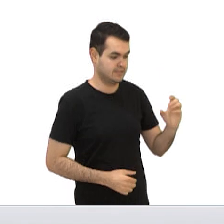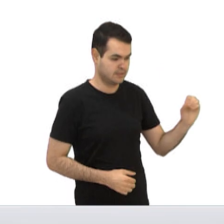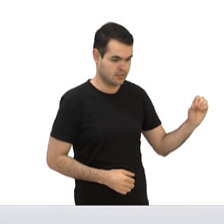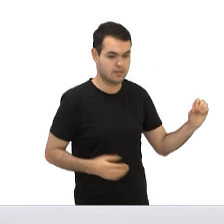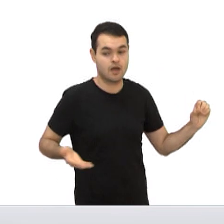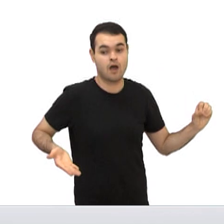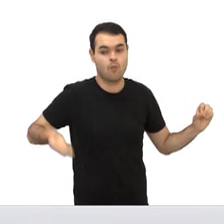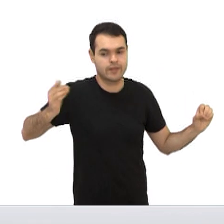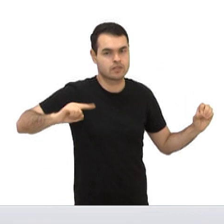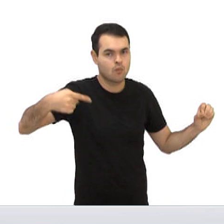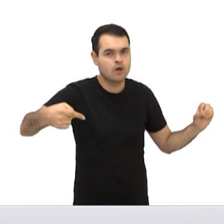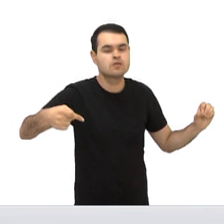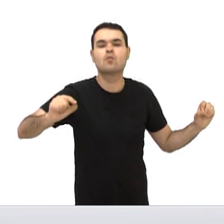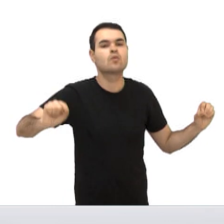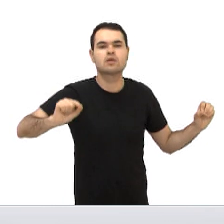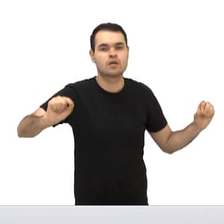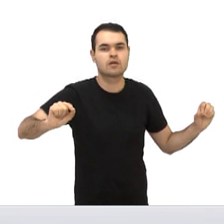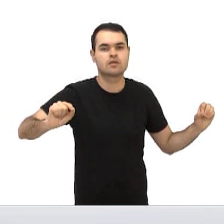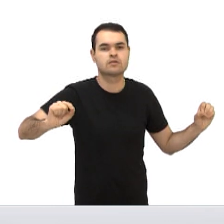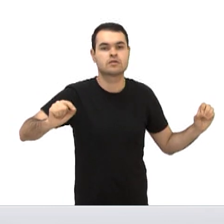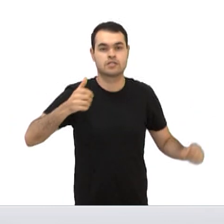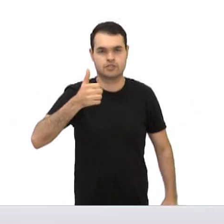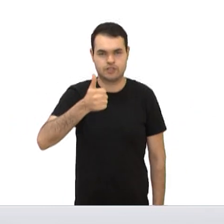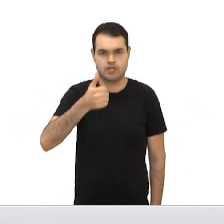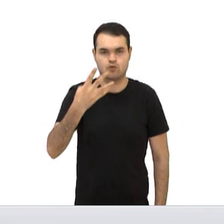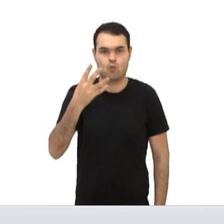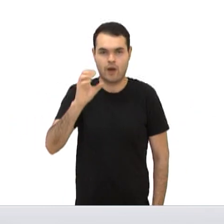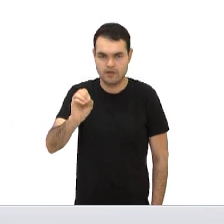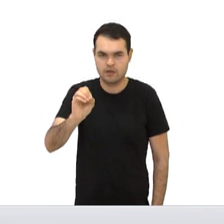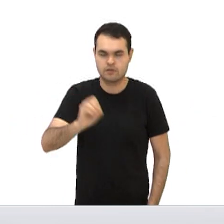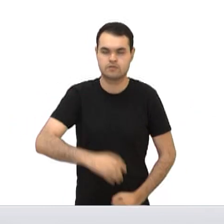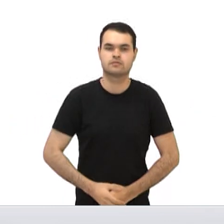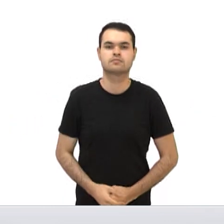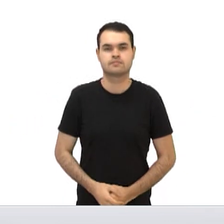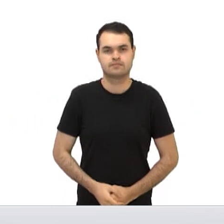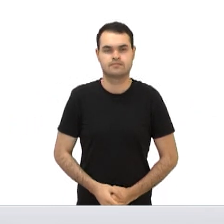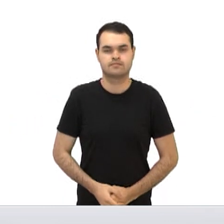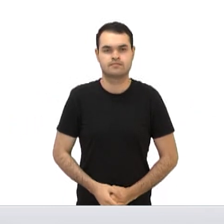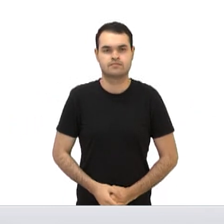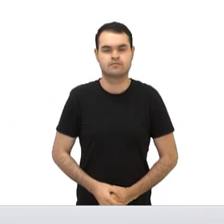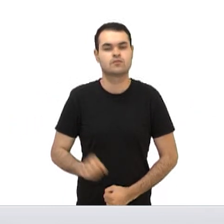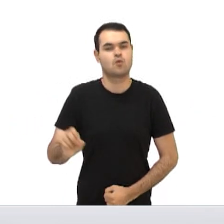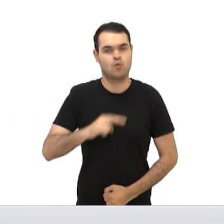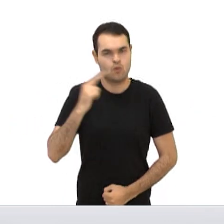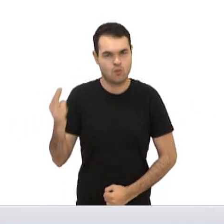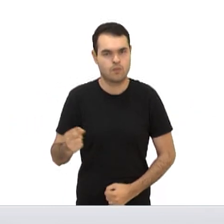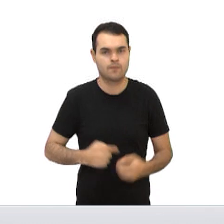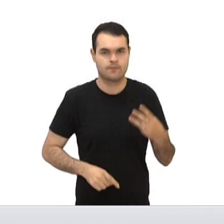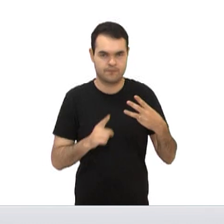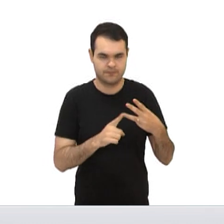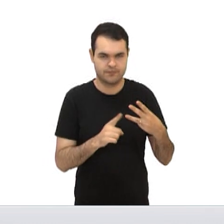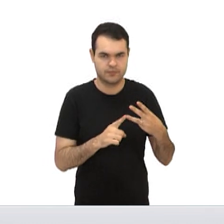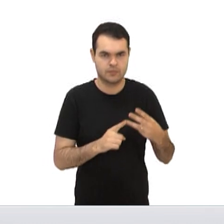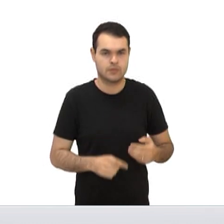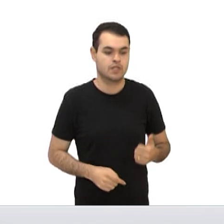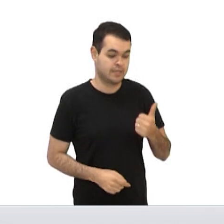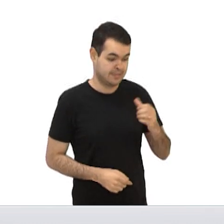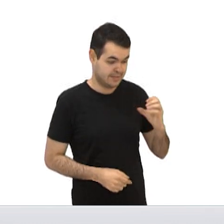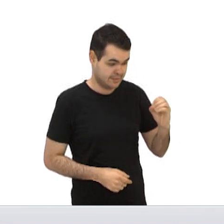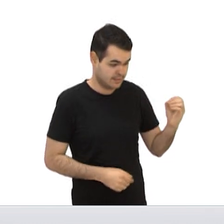ok? Um aumento de 40% em relação ao período anterior significa que? Então, ele